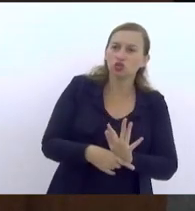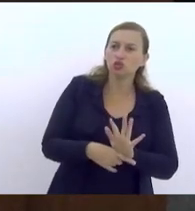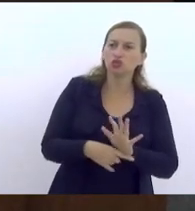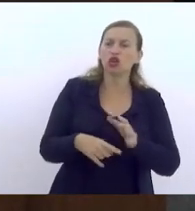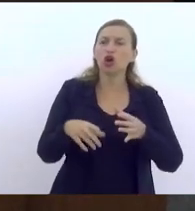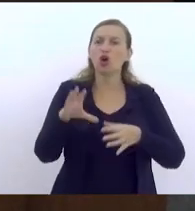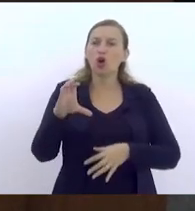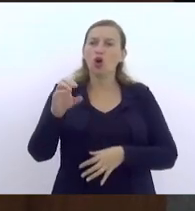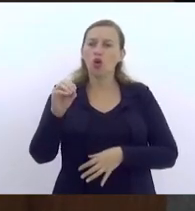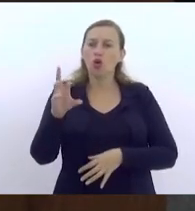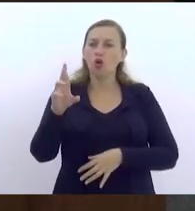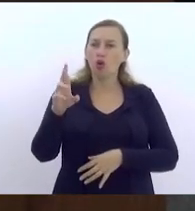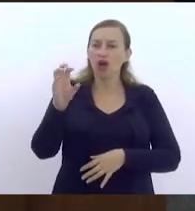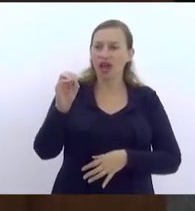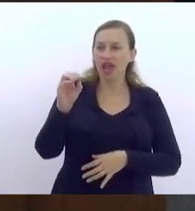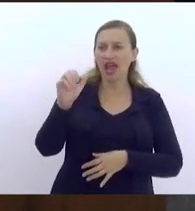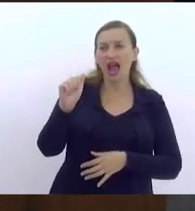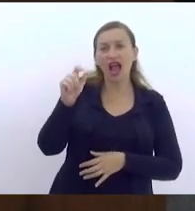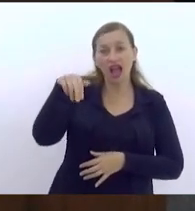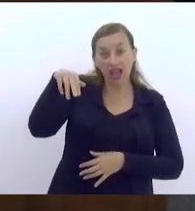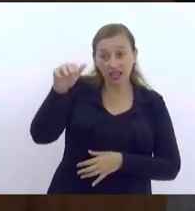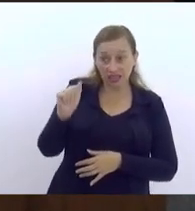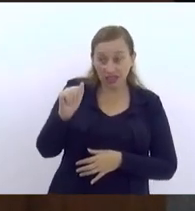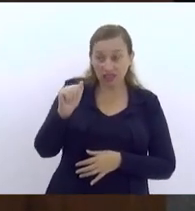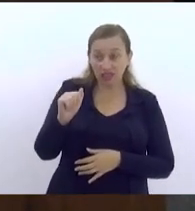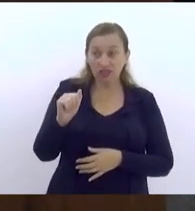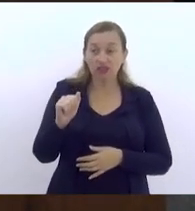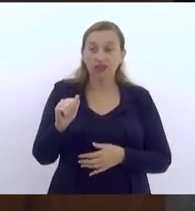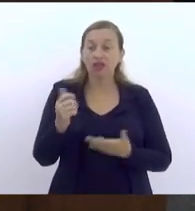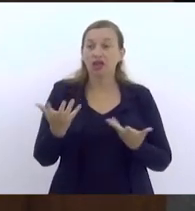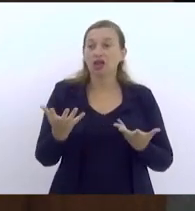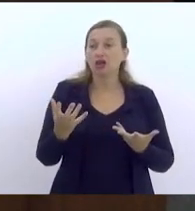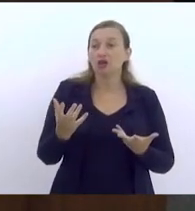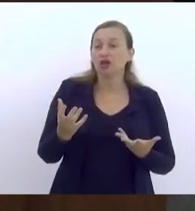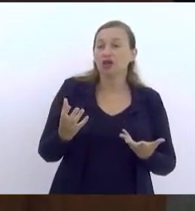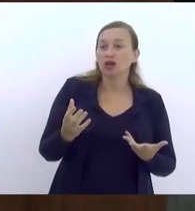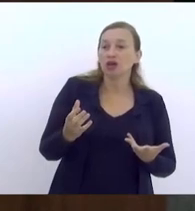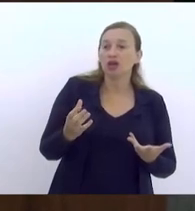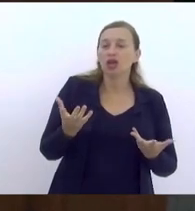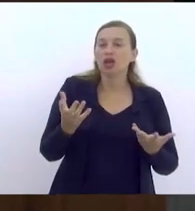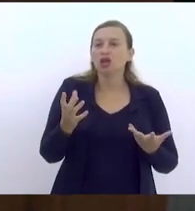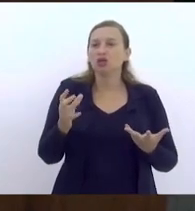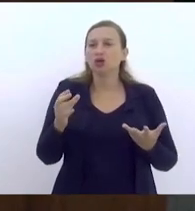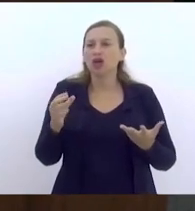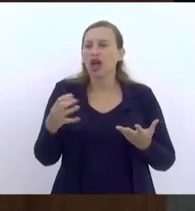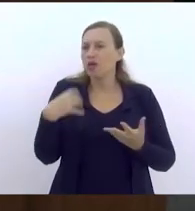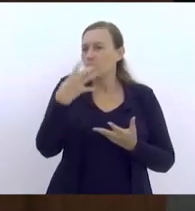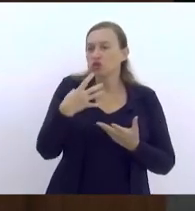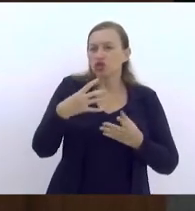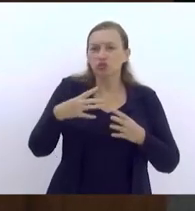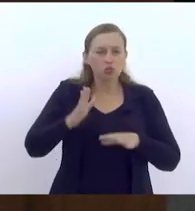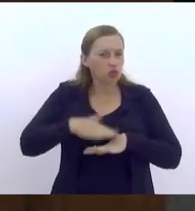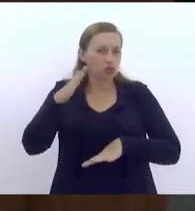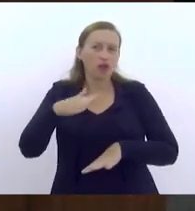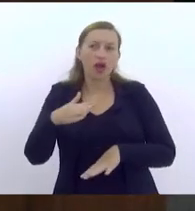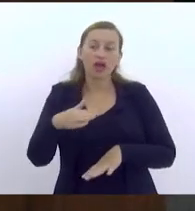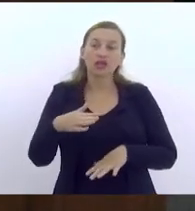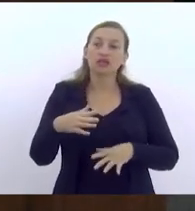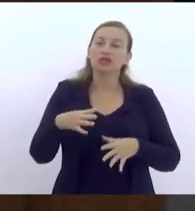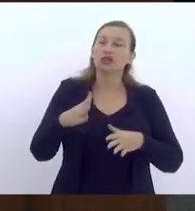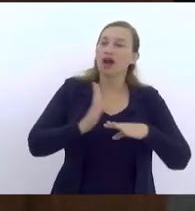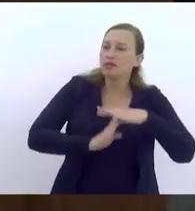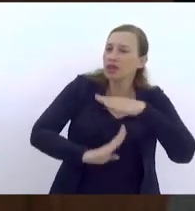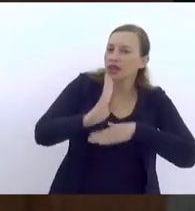coreana são o arcabouço, né, da cultura pop, o K-drama, o K-pop, é muito além disso. A